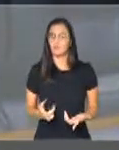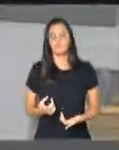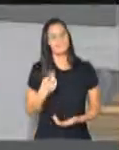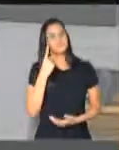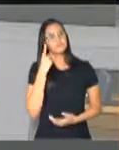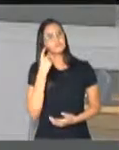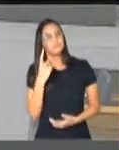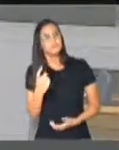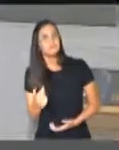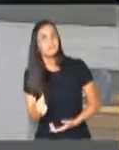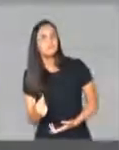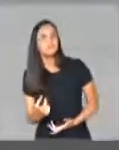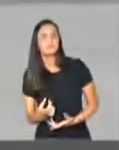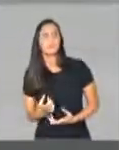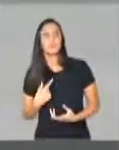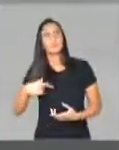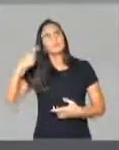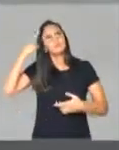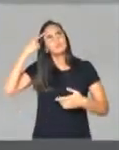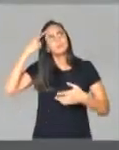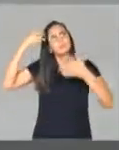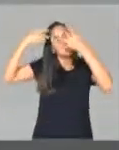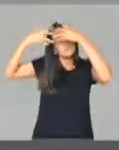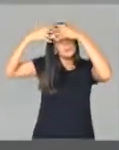madura, uma reflexão